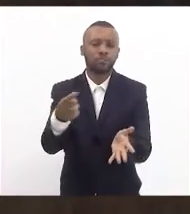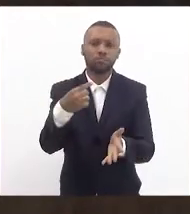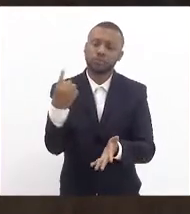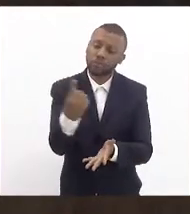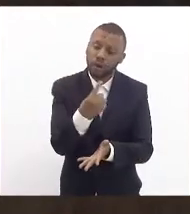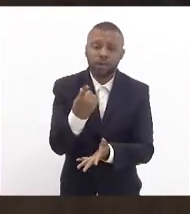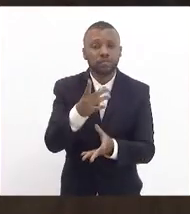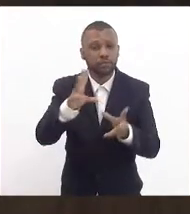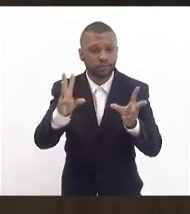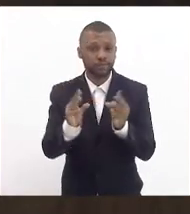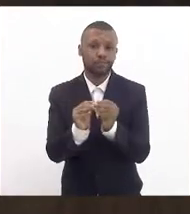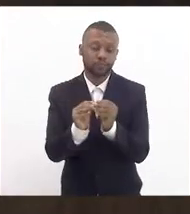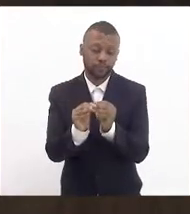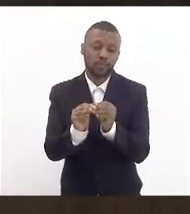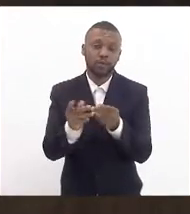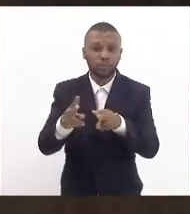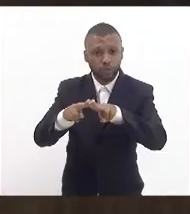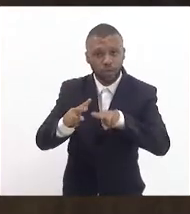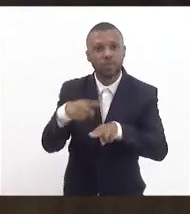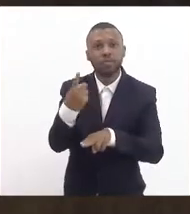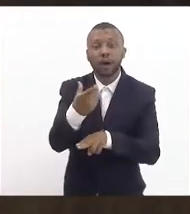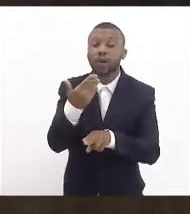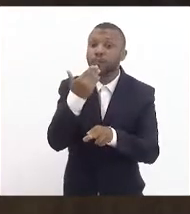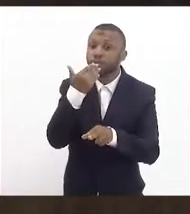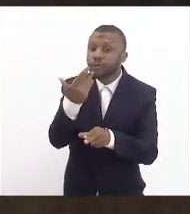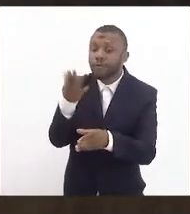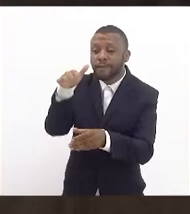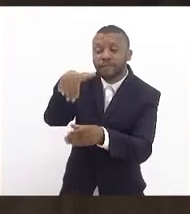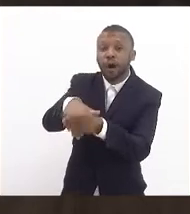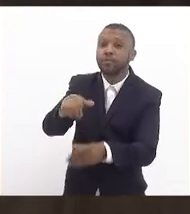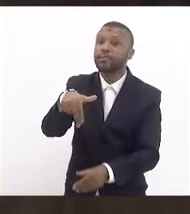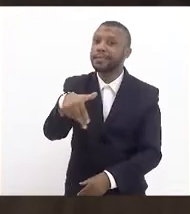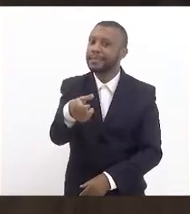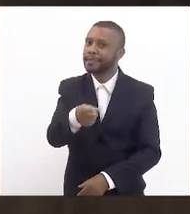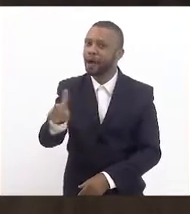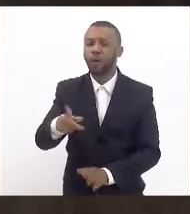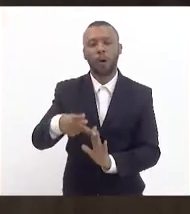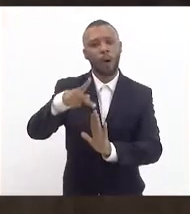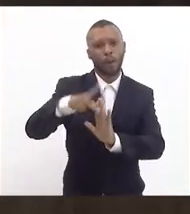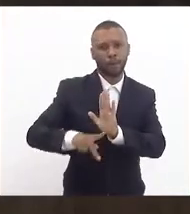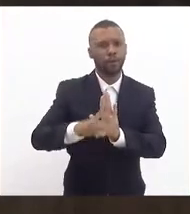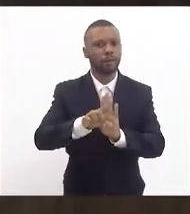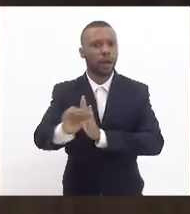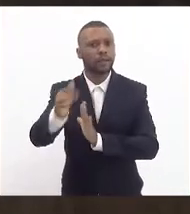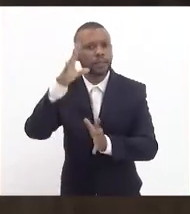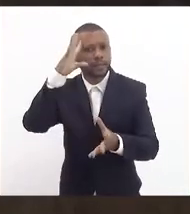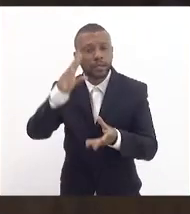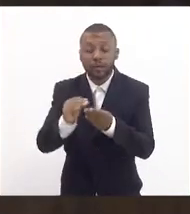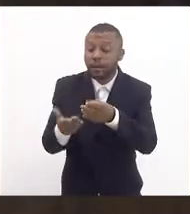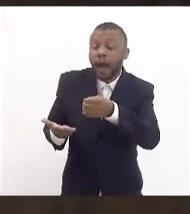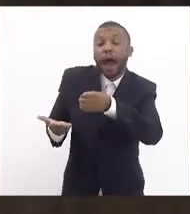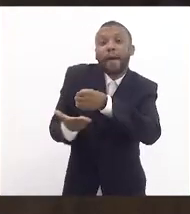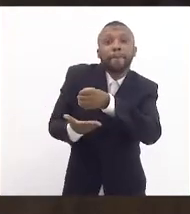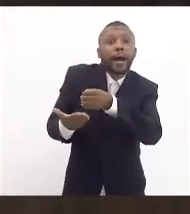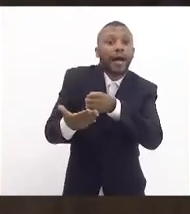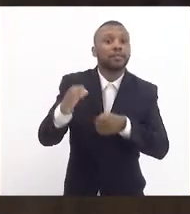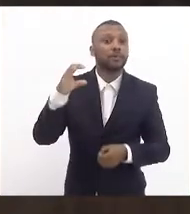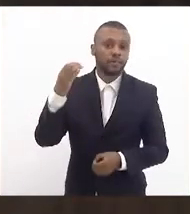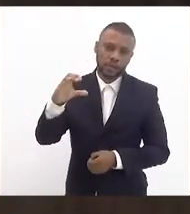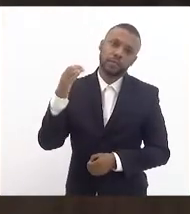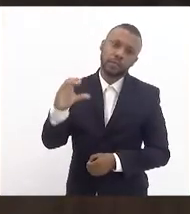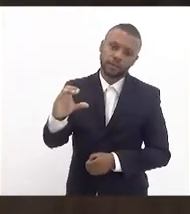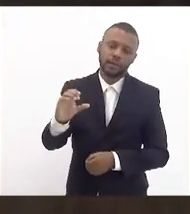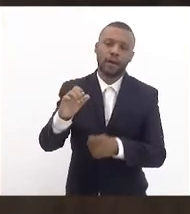sentido, encaminhamos o voto não a esse projeto, entendendo que a base científica deve